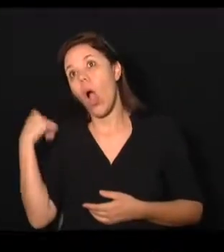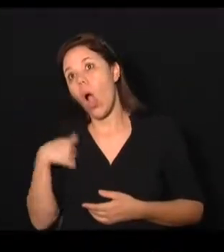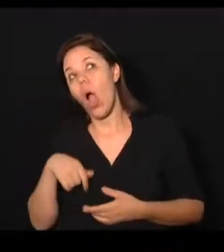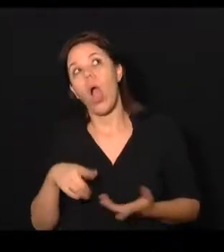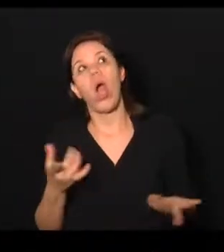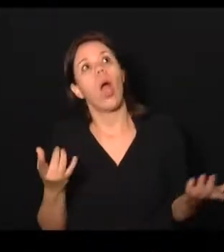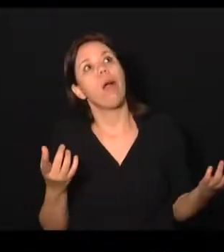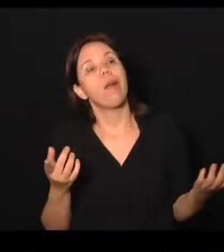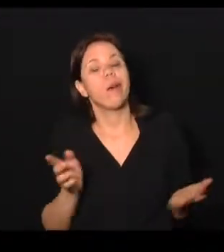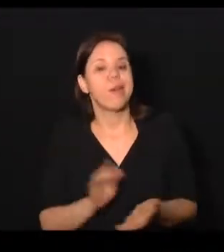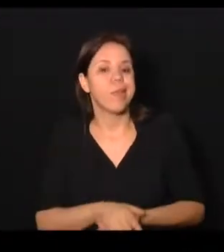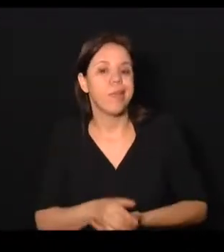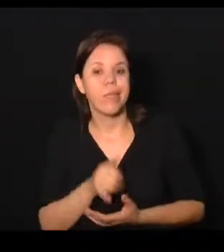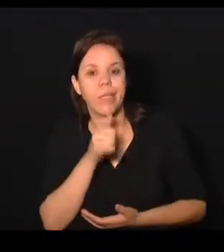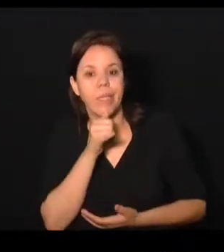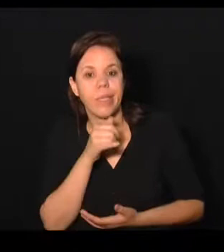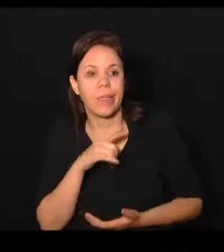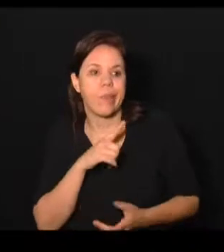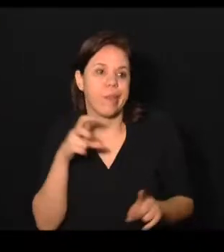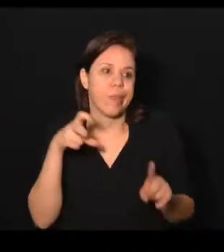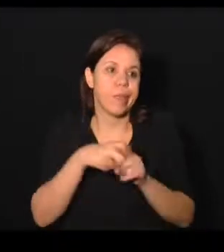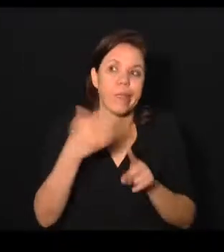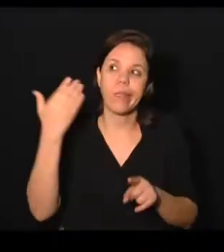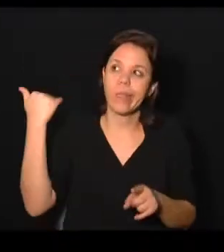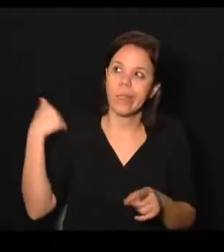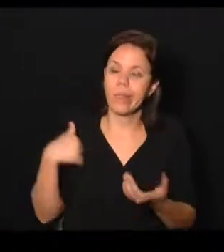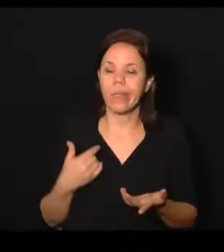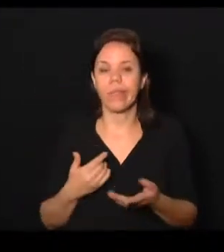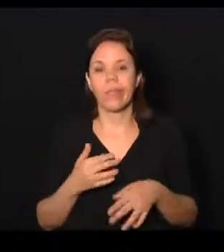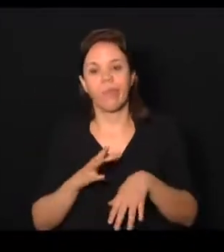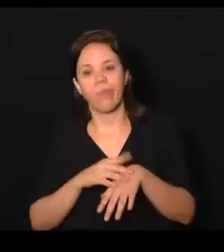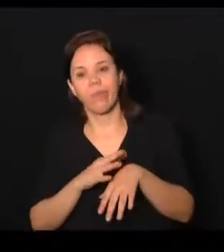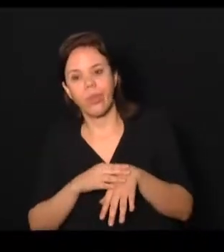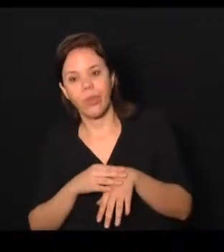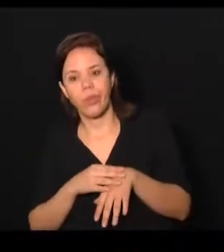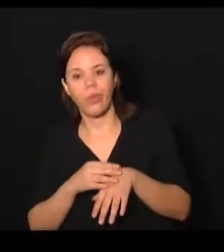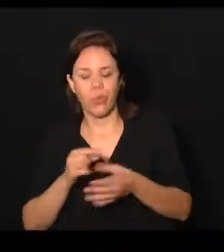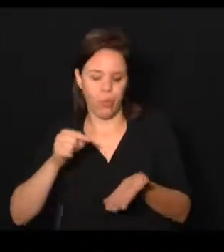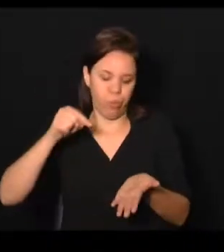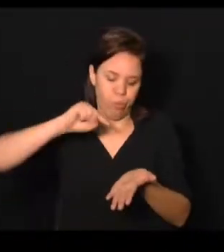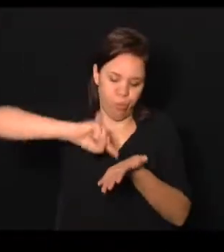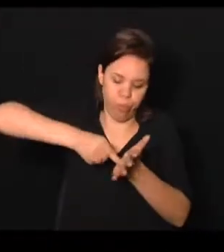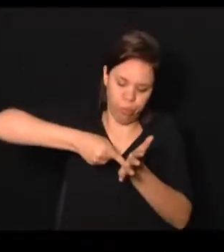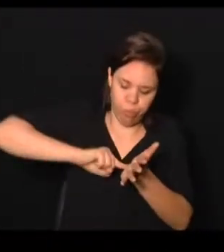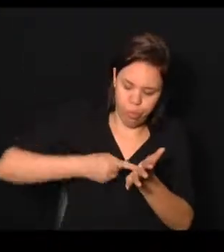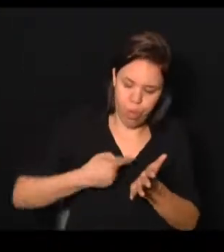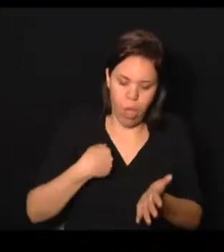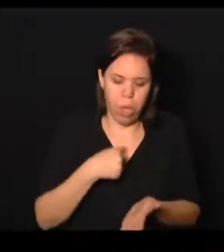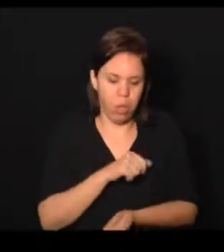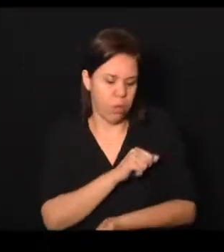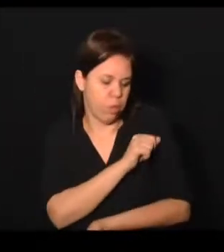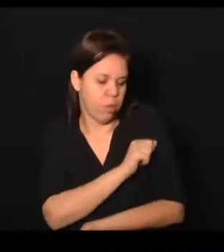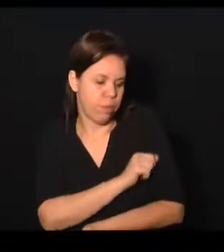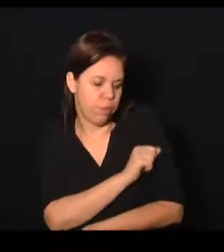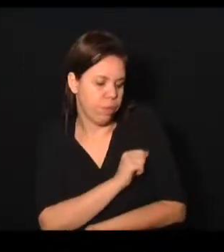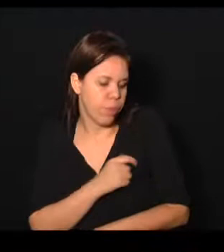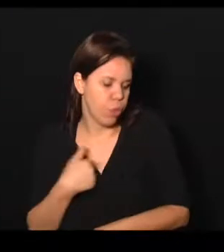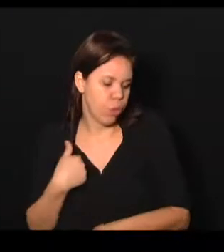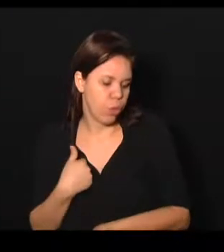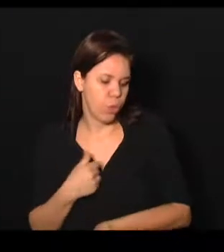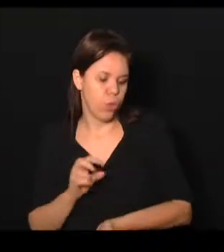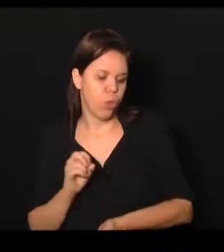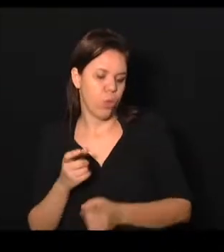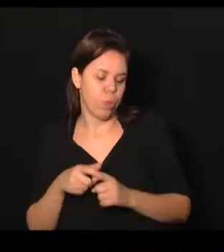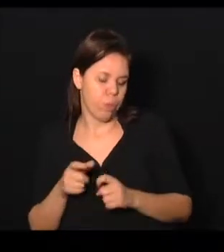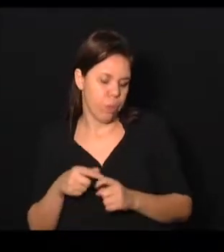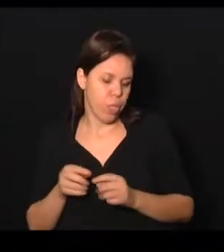risco, por exemplo, eu tive um acidente com pérfuro cortante, eu sou enfermeira, eu sou médica e eu me cortei fazendo